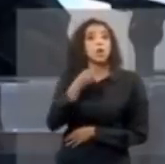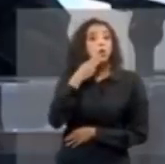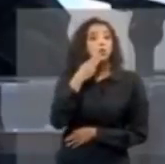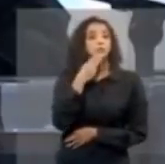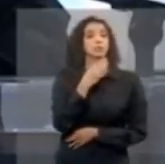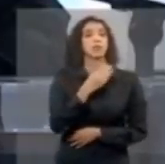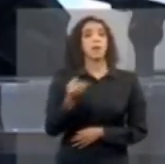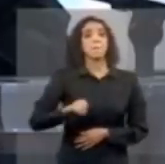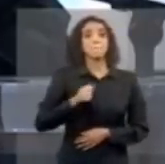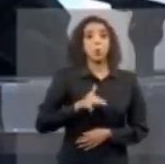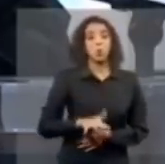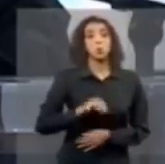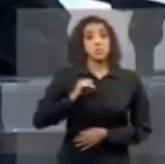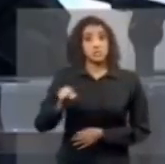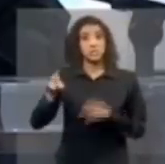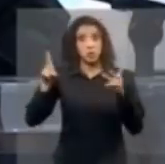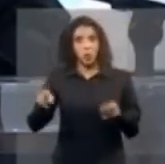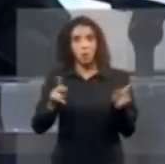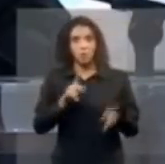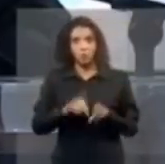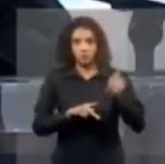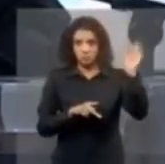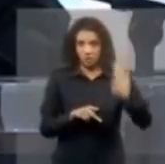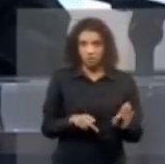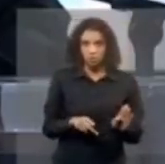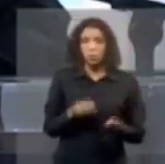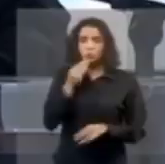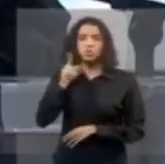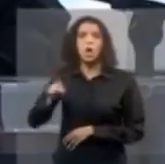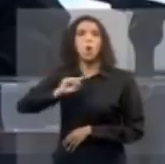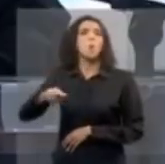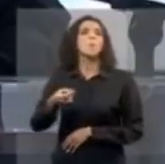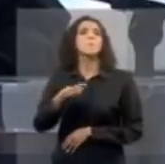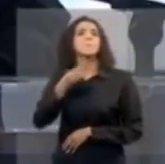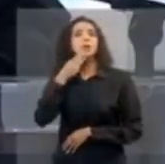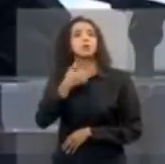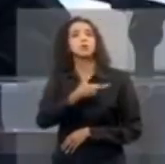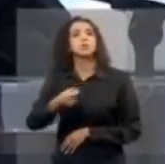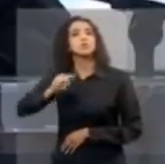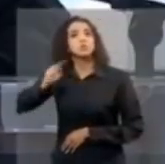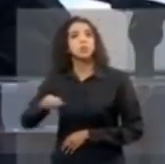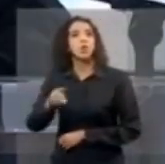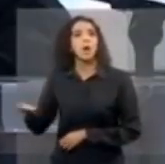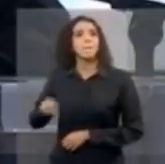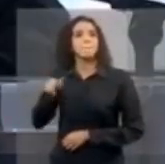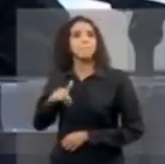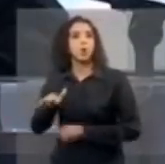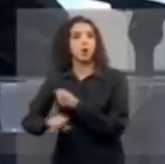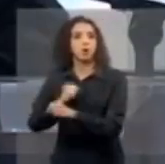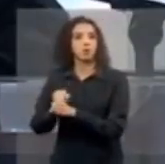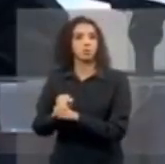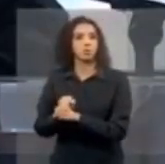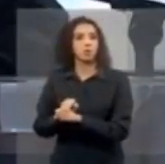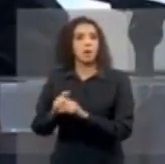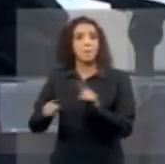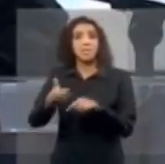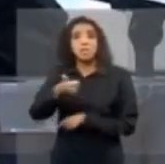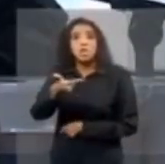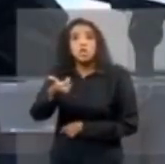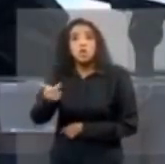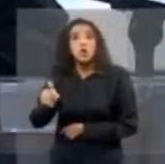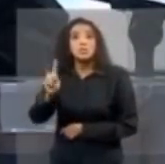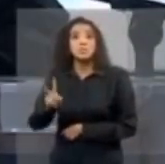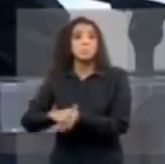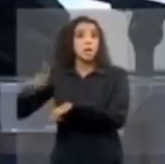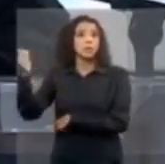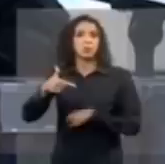mil abortos, se tivesse a população do Brasil, faria 1 milhão e 200 mil abortos por ano, mas isto é 12